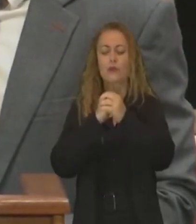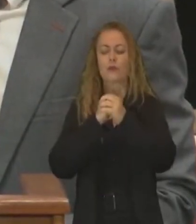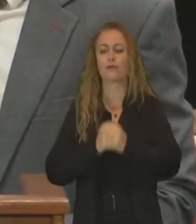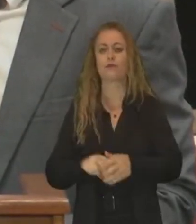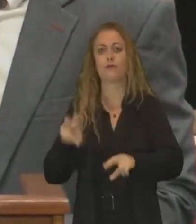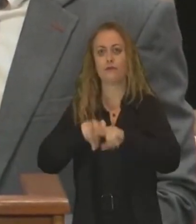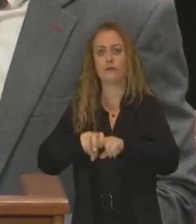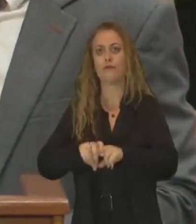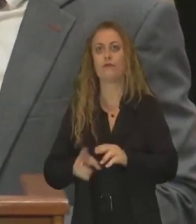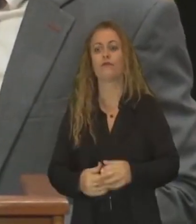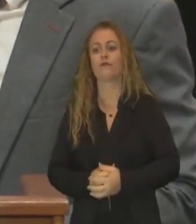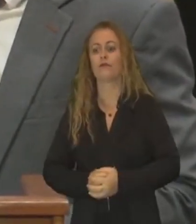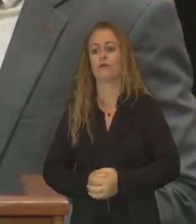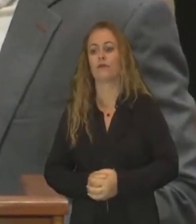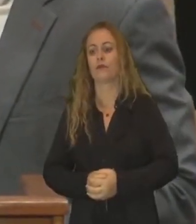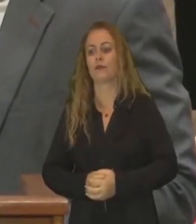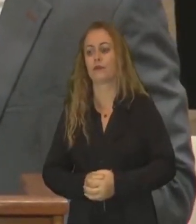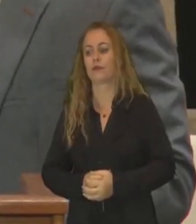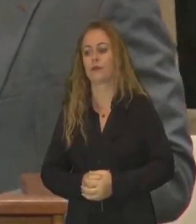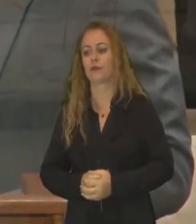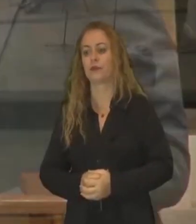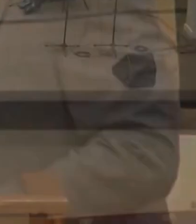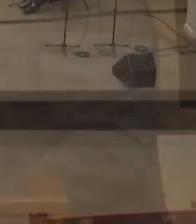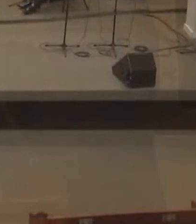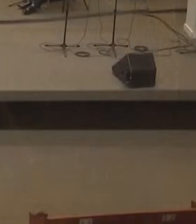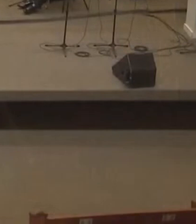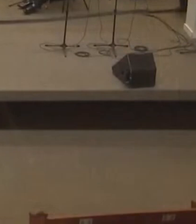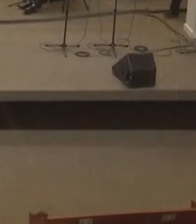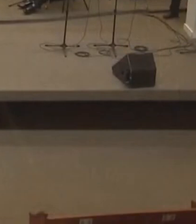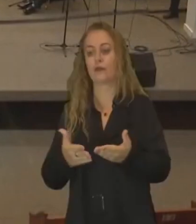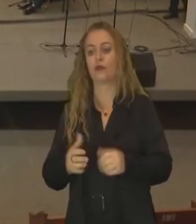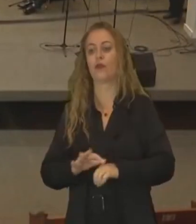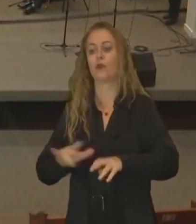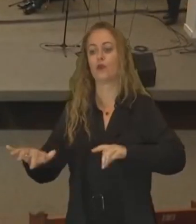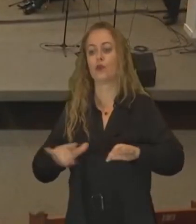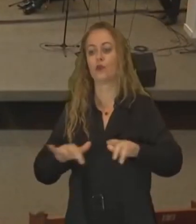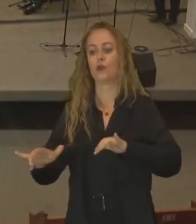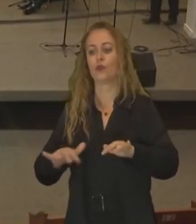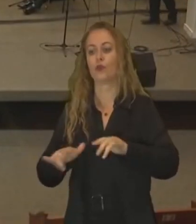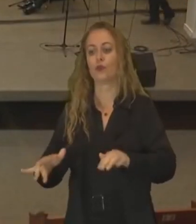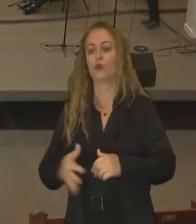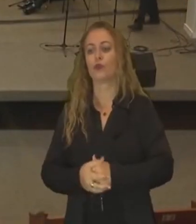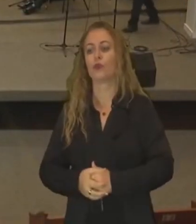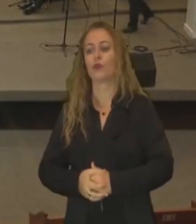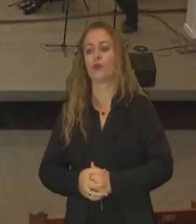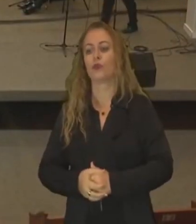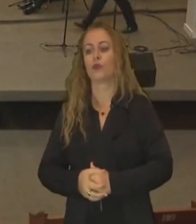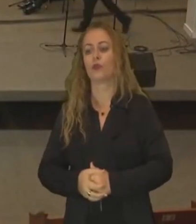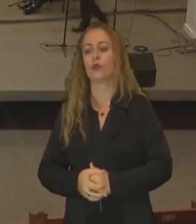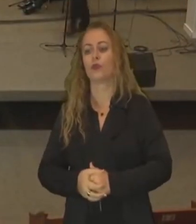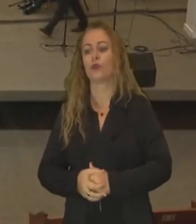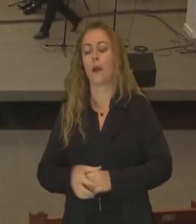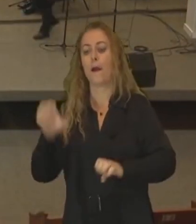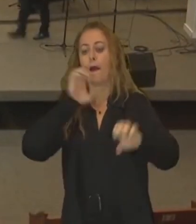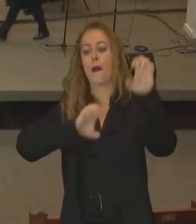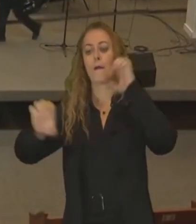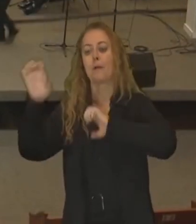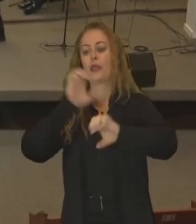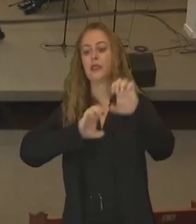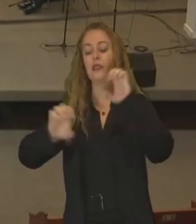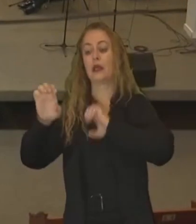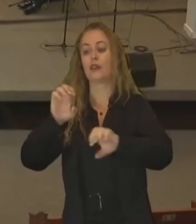amém. Podei-vos assentar, irmãos. Assim, ouvindo o pós-lúdio, a